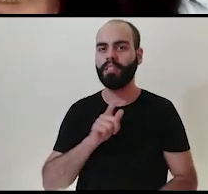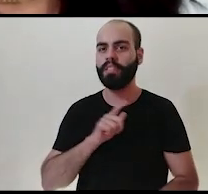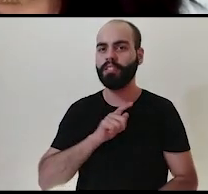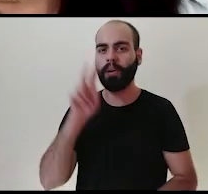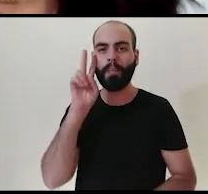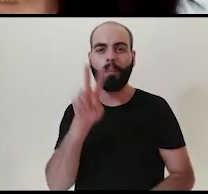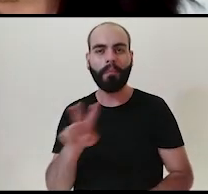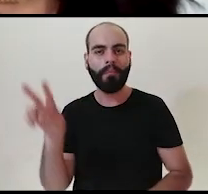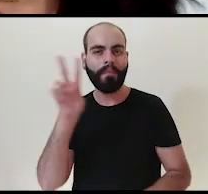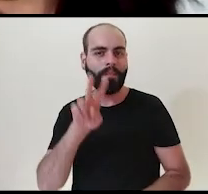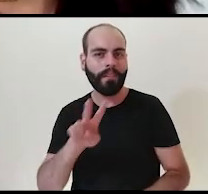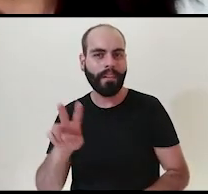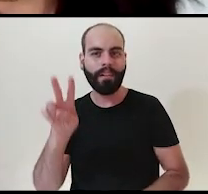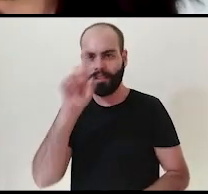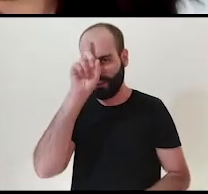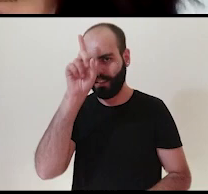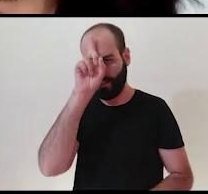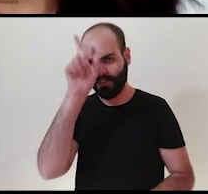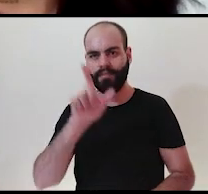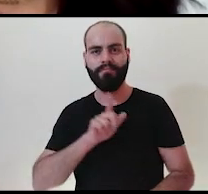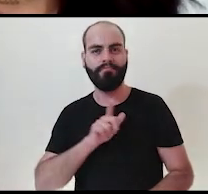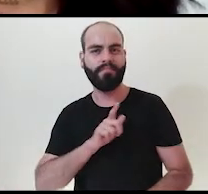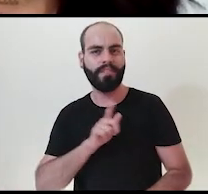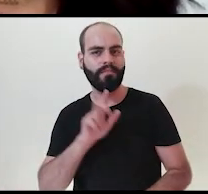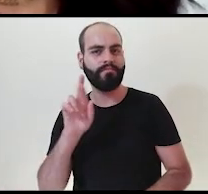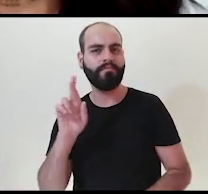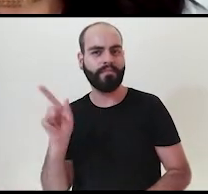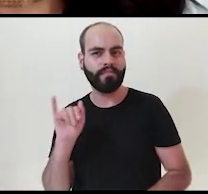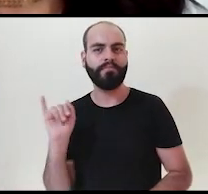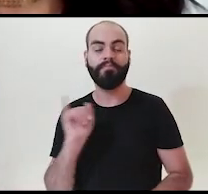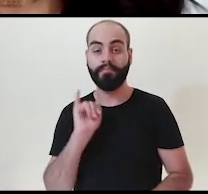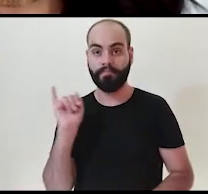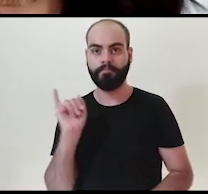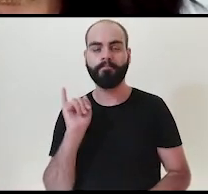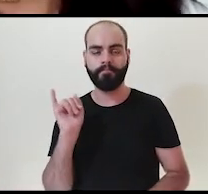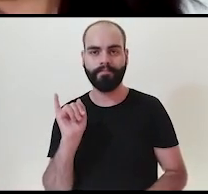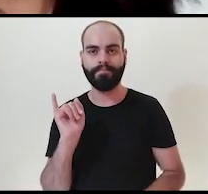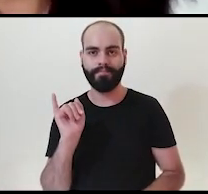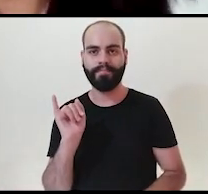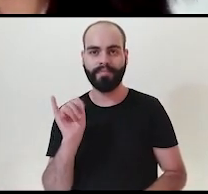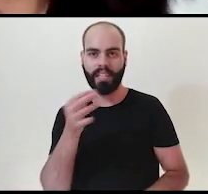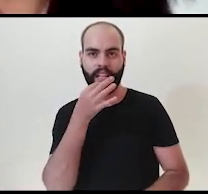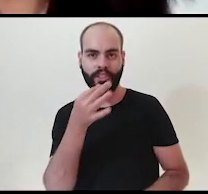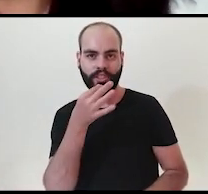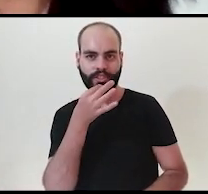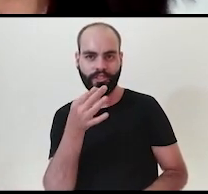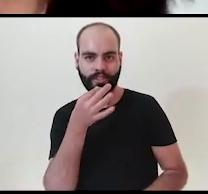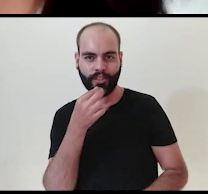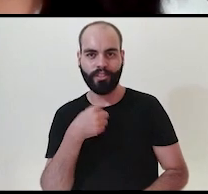criativo e diferenciado. Eu acho que, alinhado aí com essas dicas técnicas que eu dei,